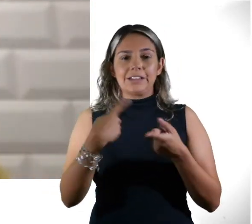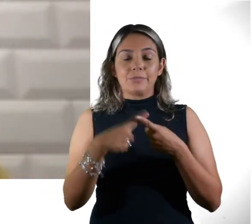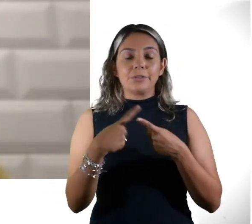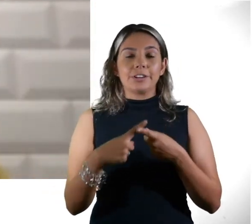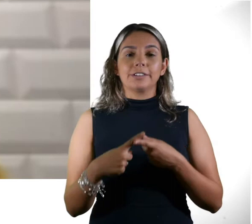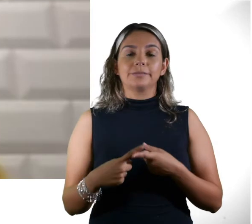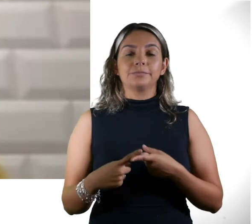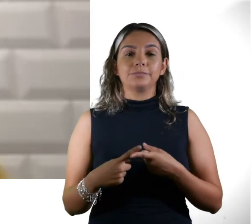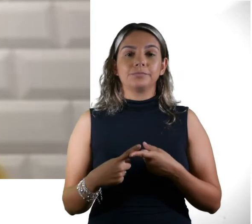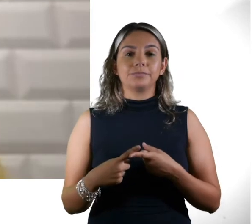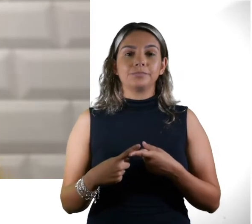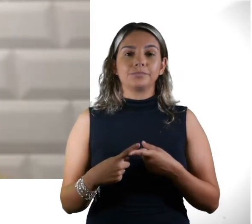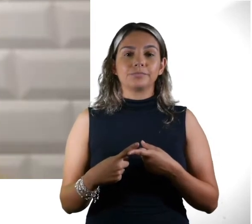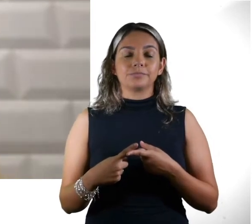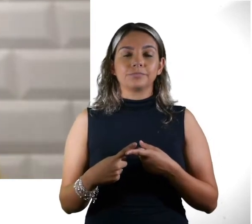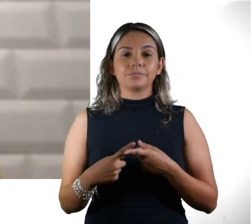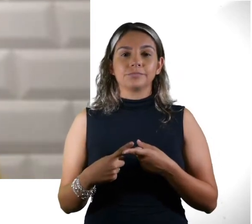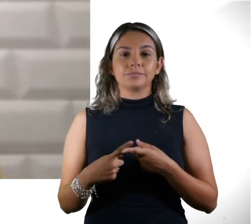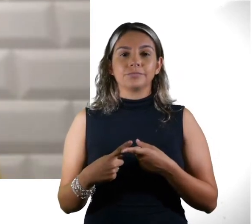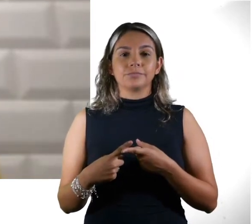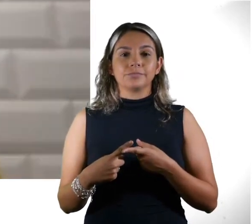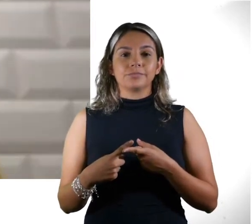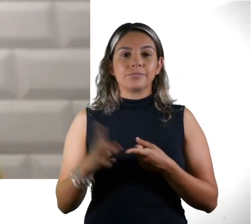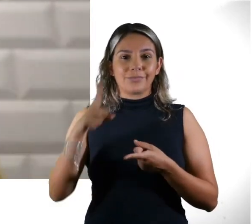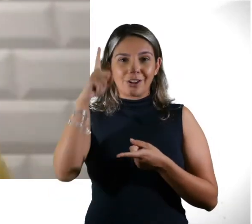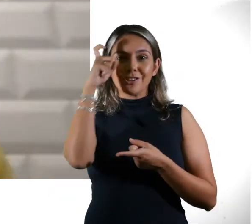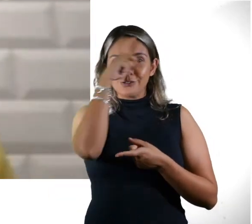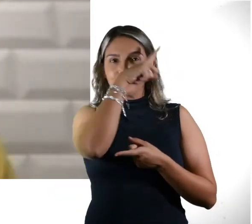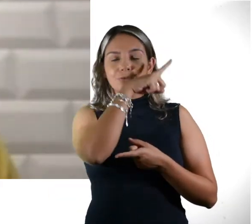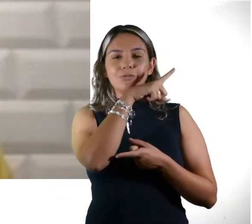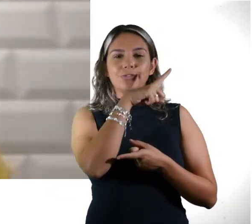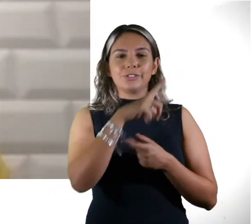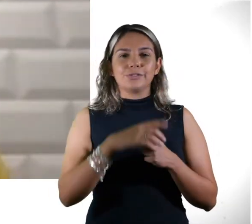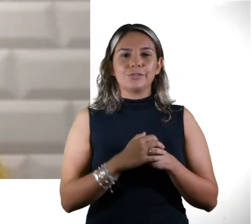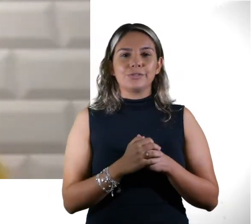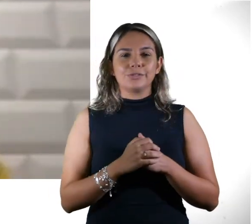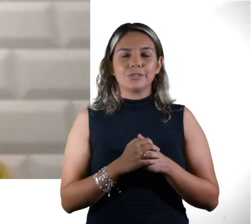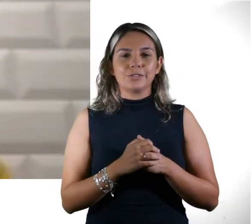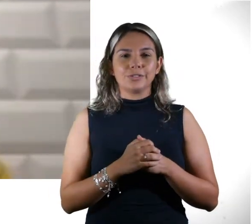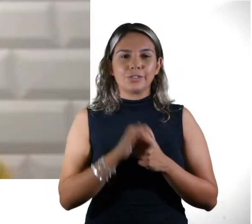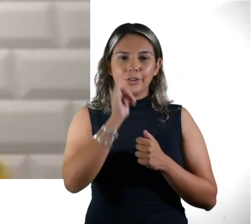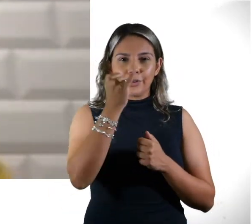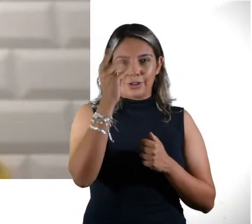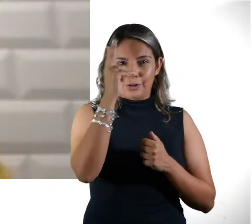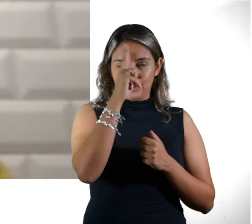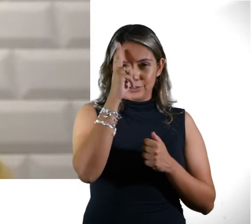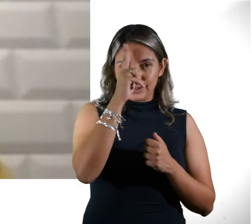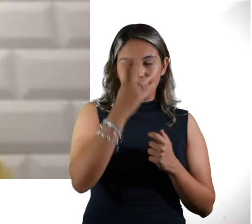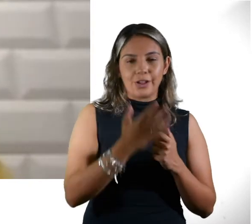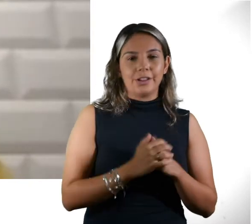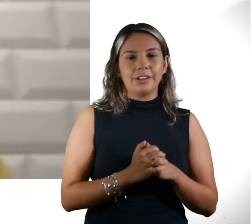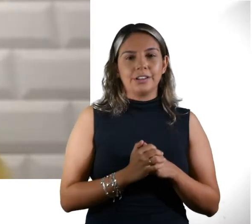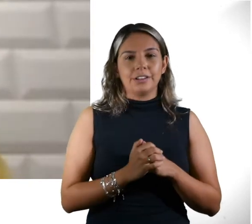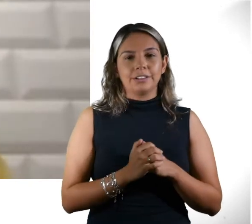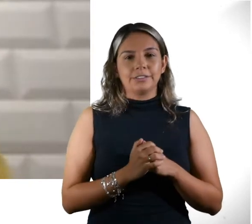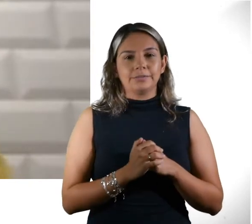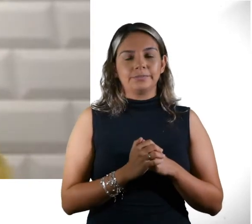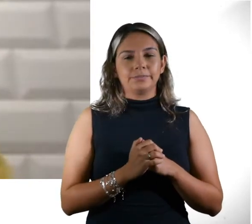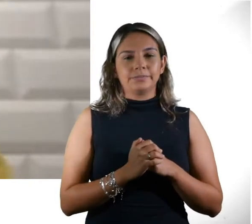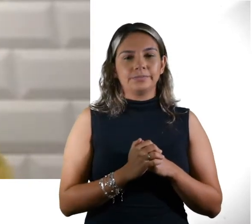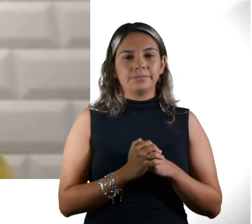Mas não conseguia escrever, porque o que eu pretendia fazer era difícil, era contar uma